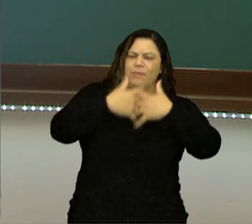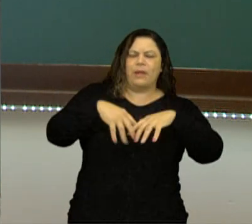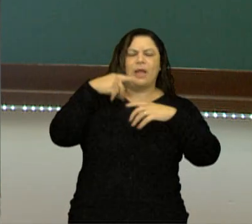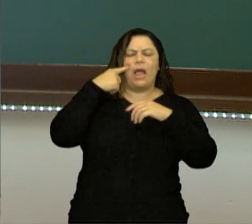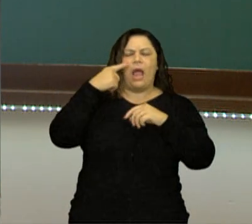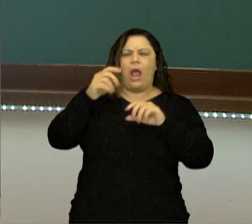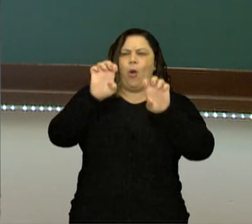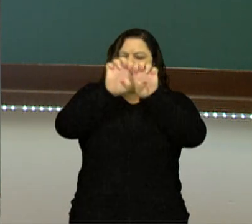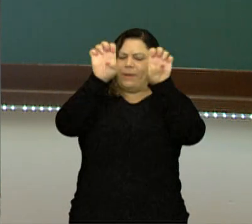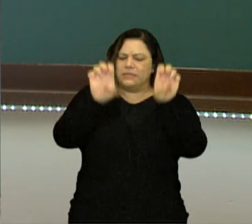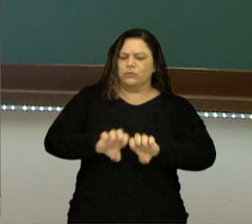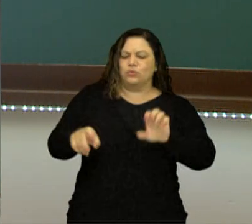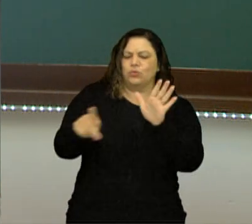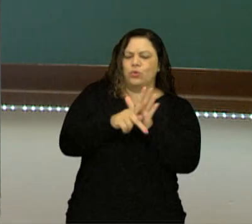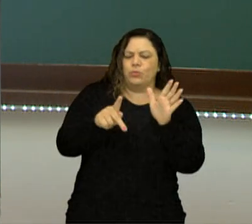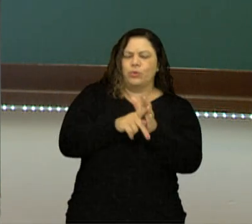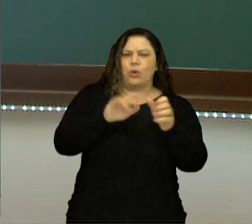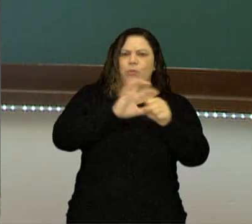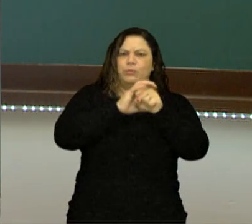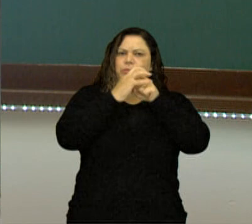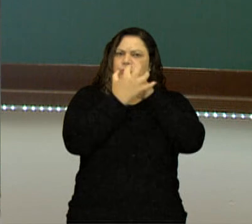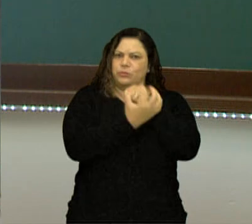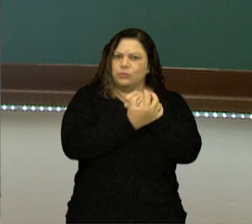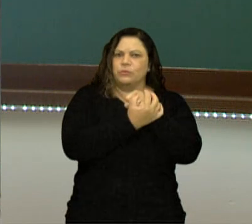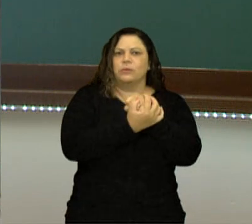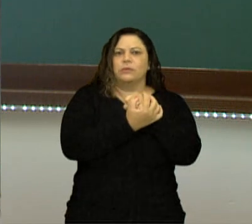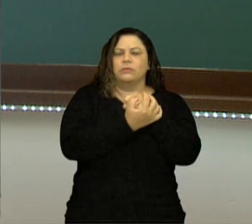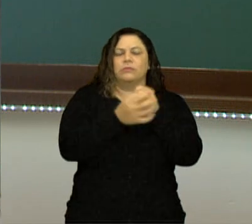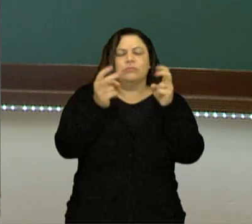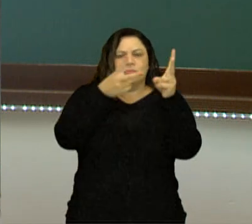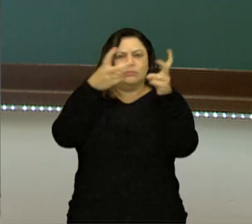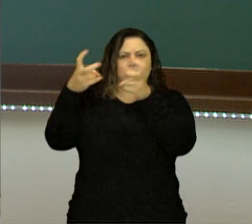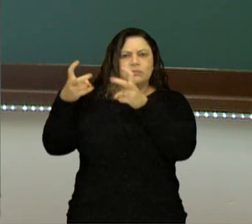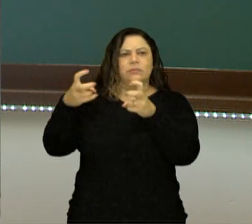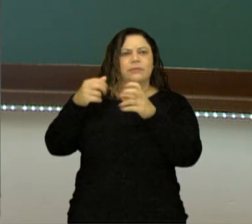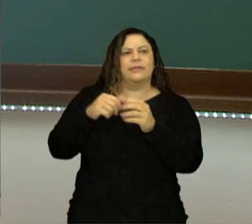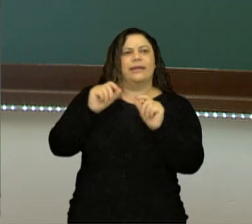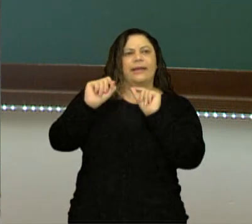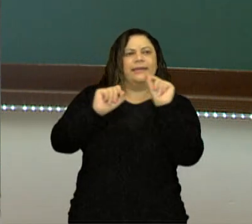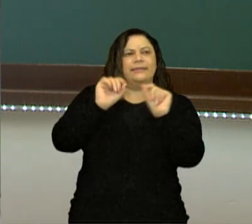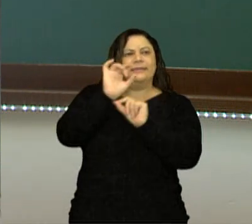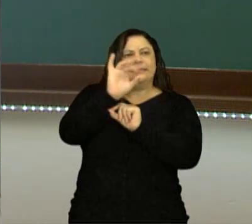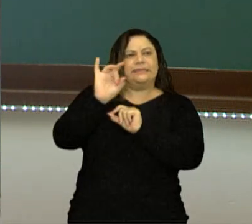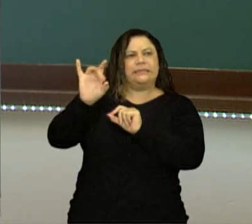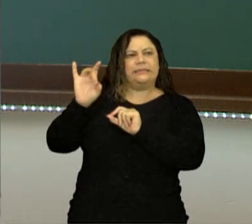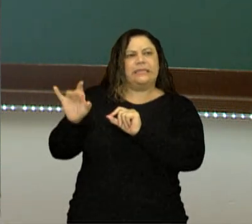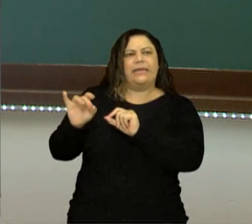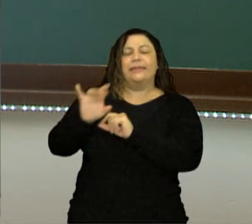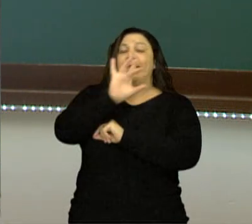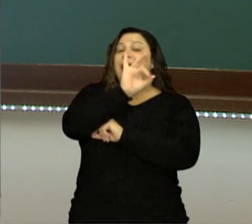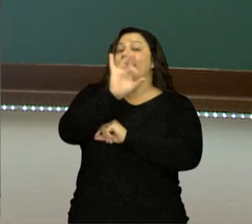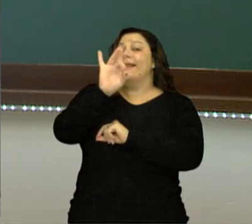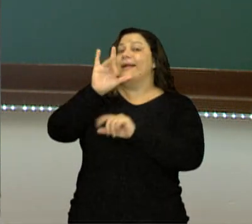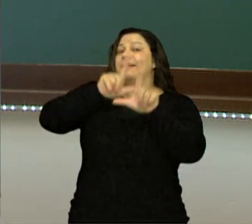SARS-CoV-2, mais precisamente parte da proteína spike. Se cada letrinha é um aminoácido,